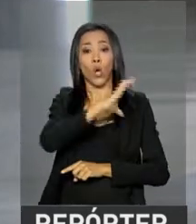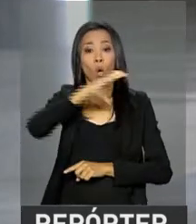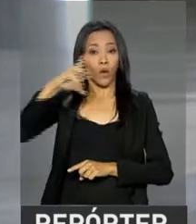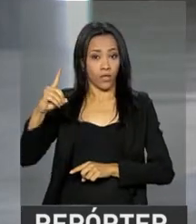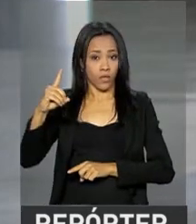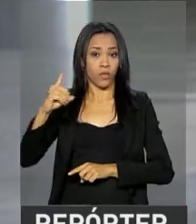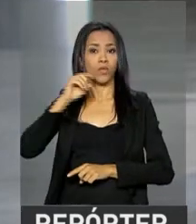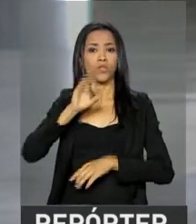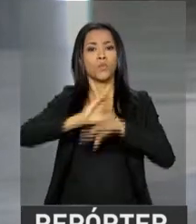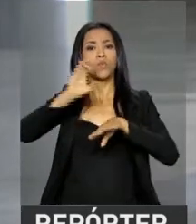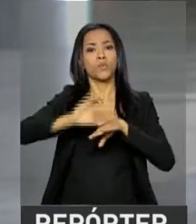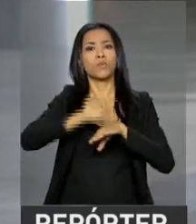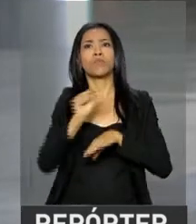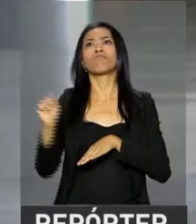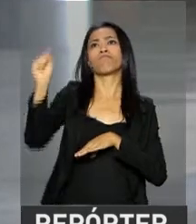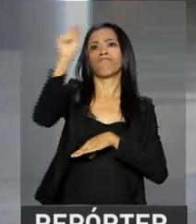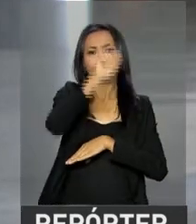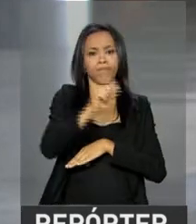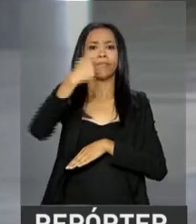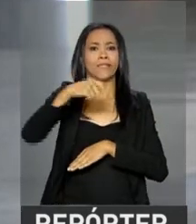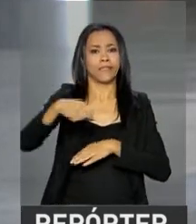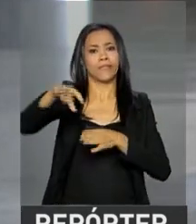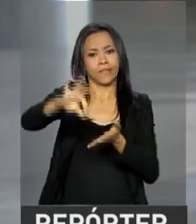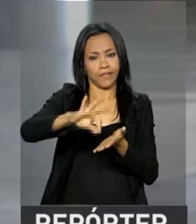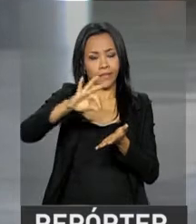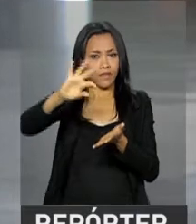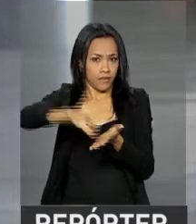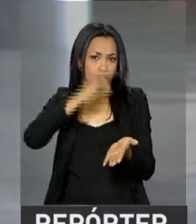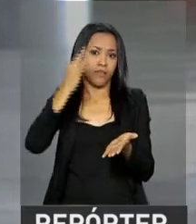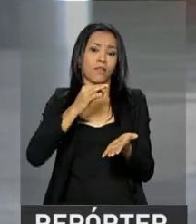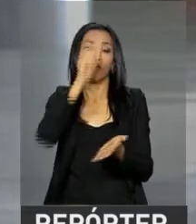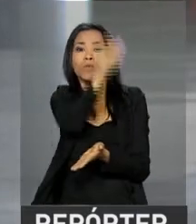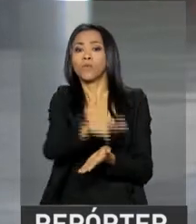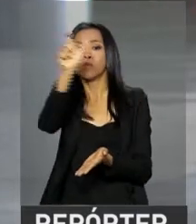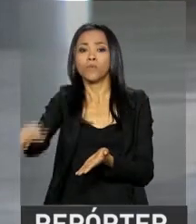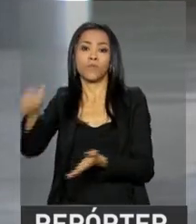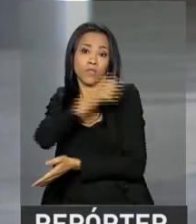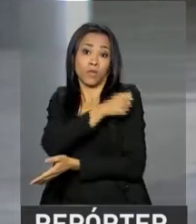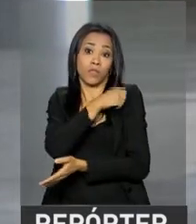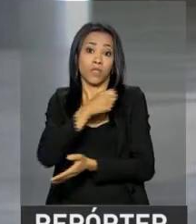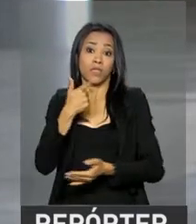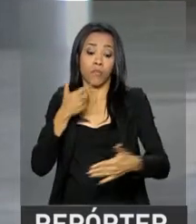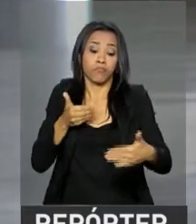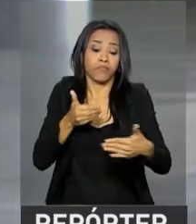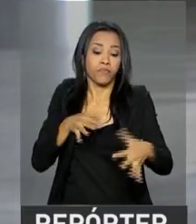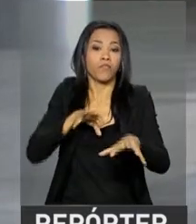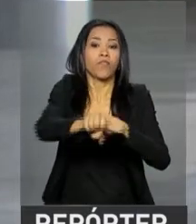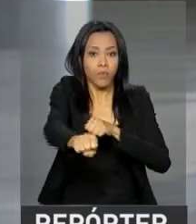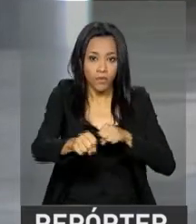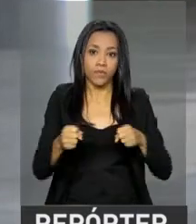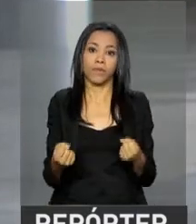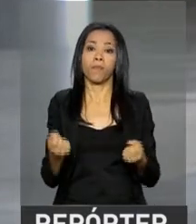cursos devem inscrever todos os estudantes que estão concluindo cursos de graduação ea novidade do enade este